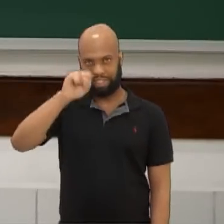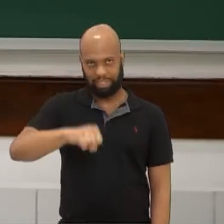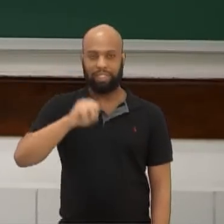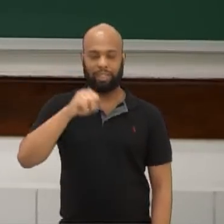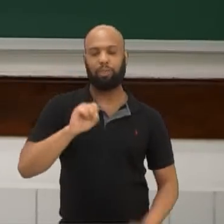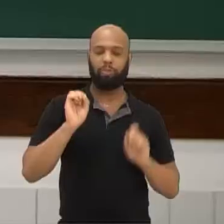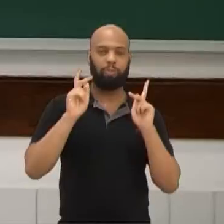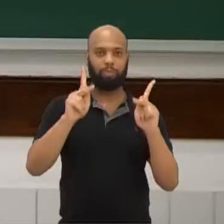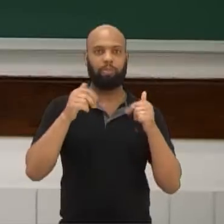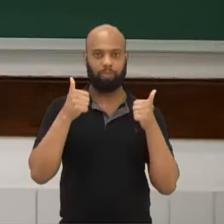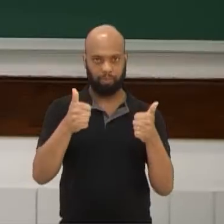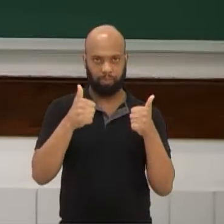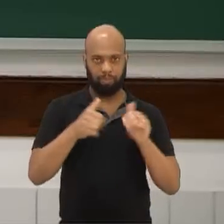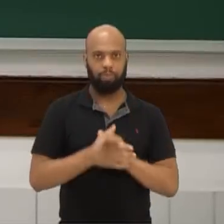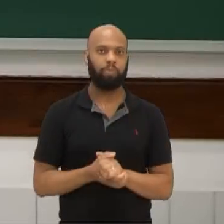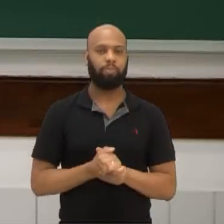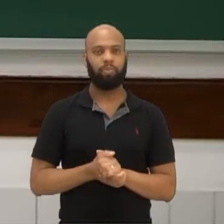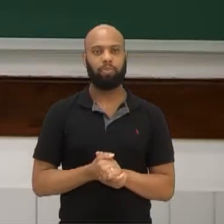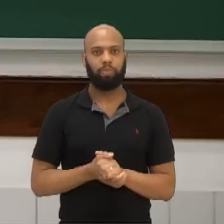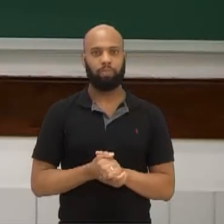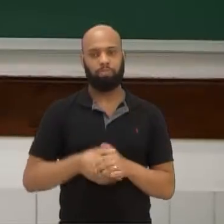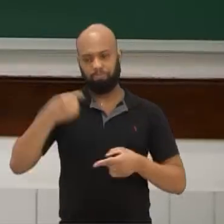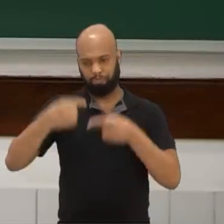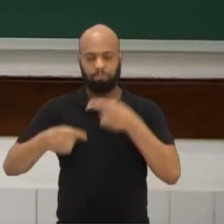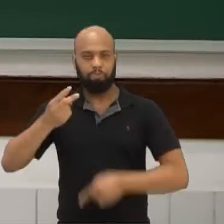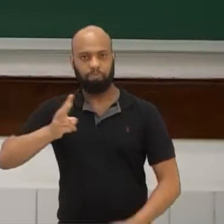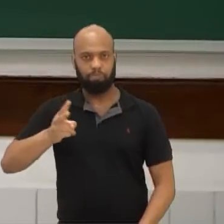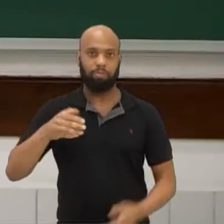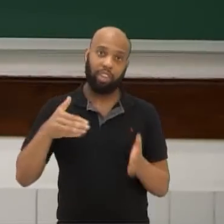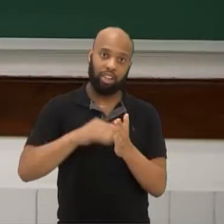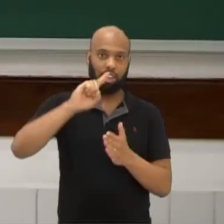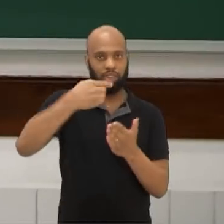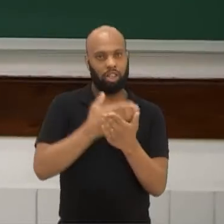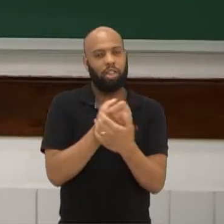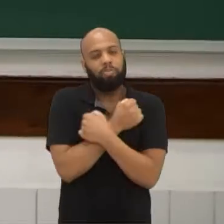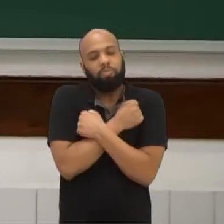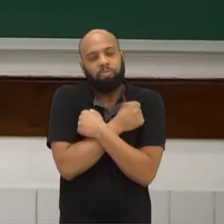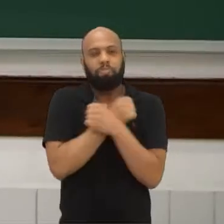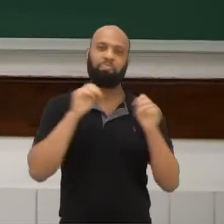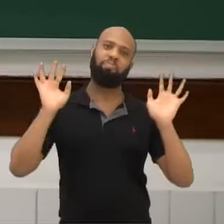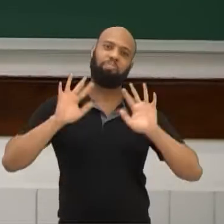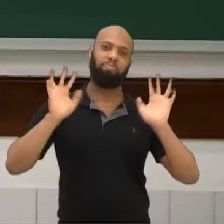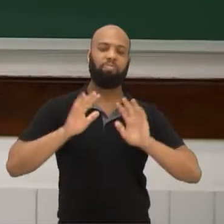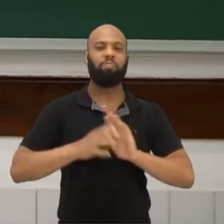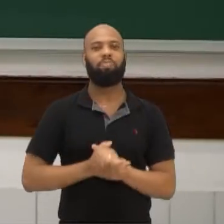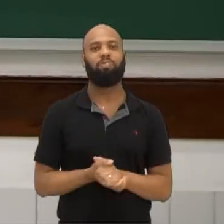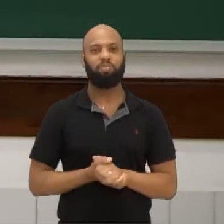esse que sobrarem, que na próxima a gente continua discutindo sobre isso. Até lá, um abraço para vocês.